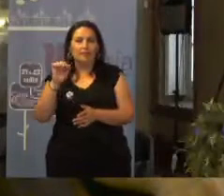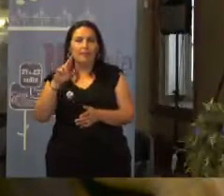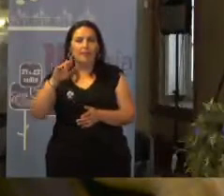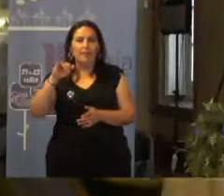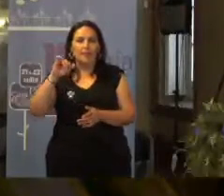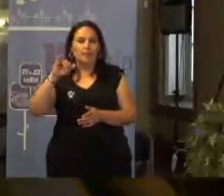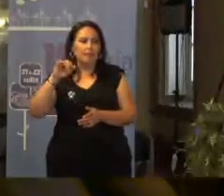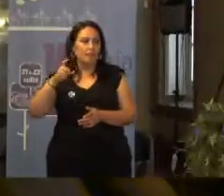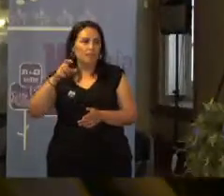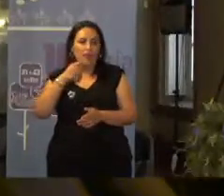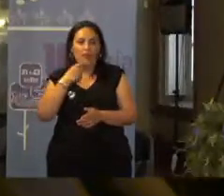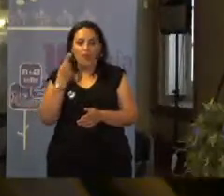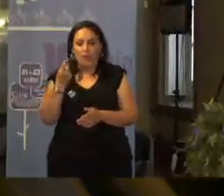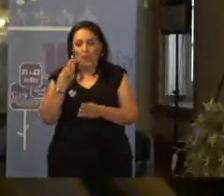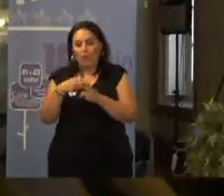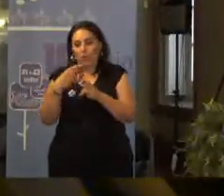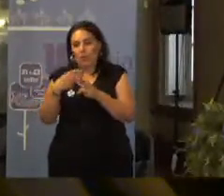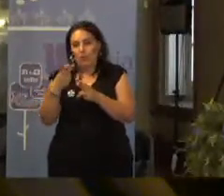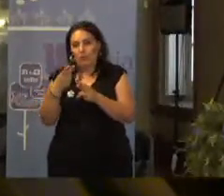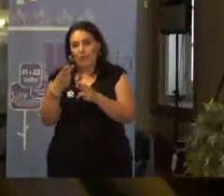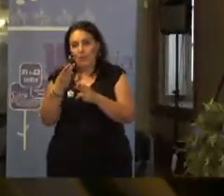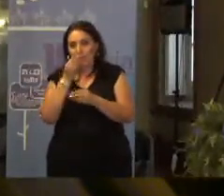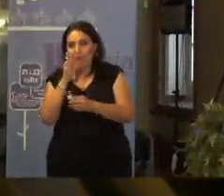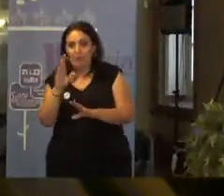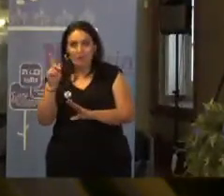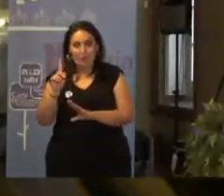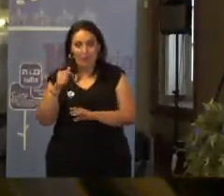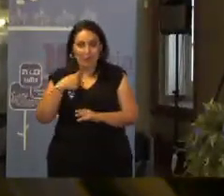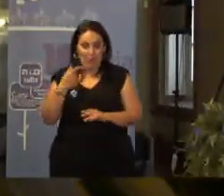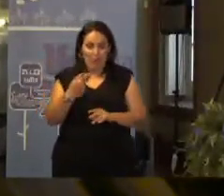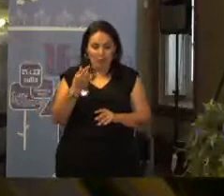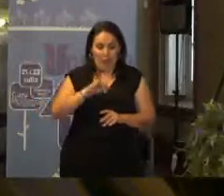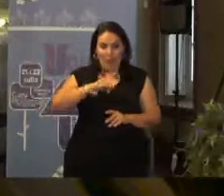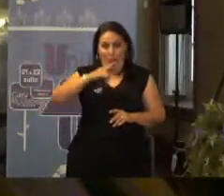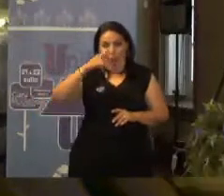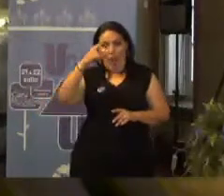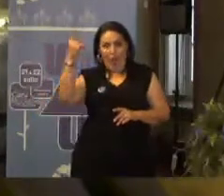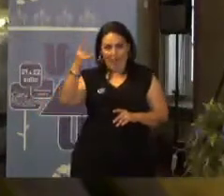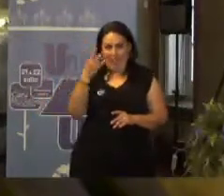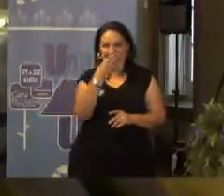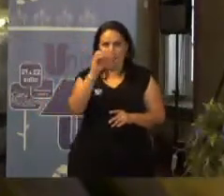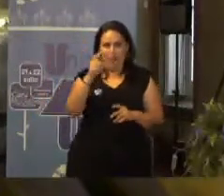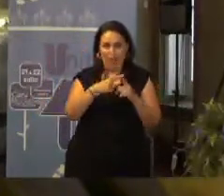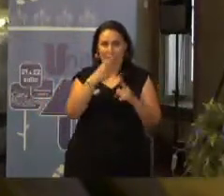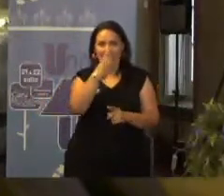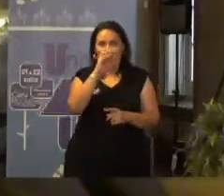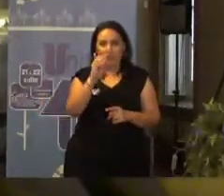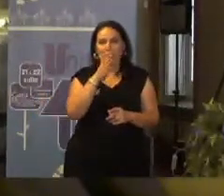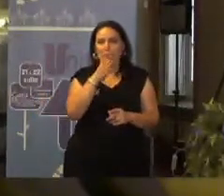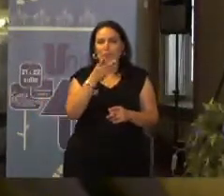pouco políticamente correcta, pois eu elevado a 50 potencia. Entón, desculpade